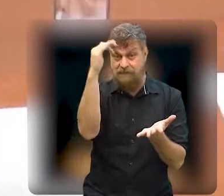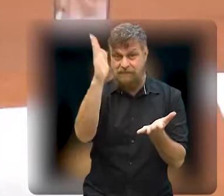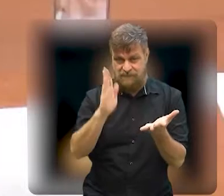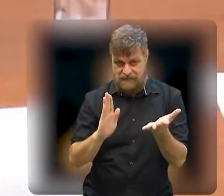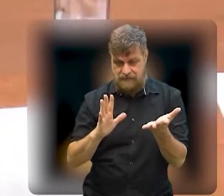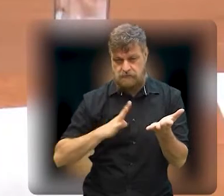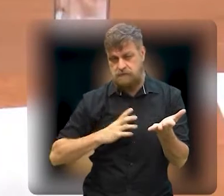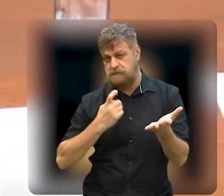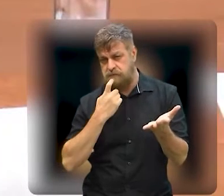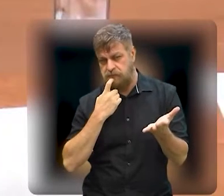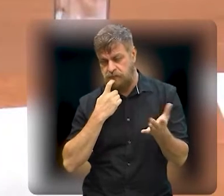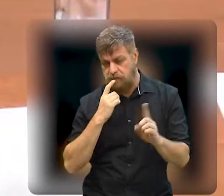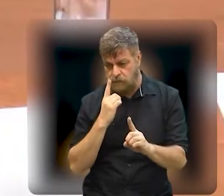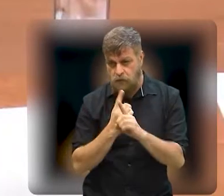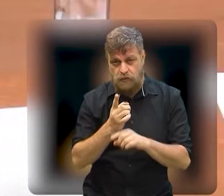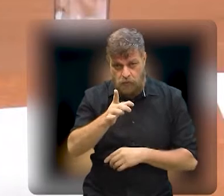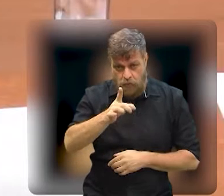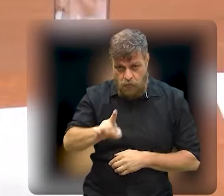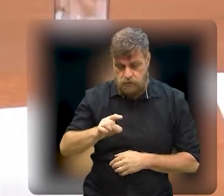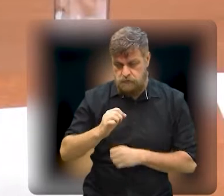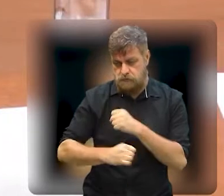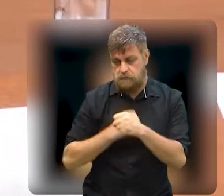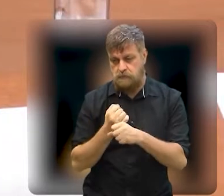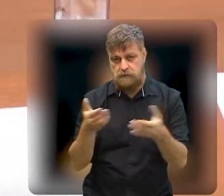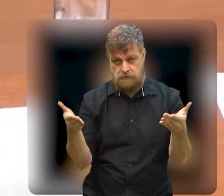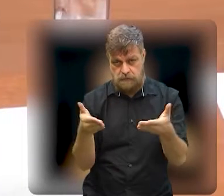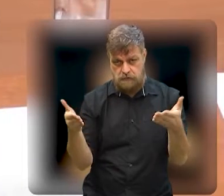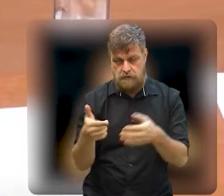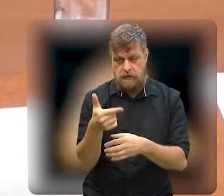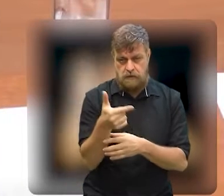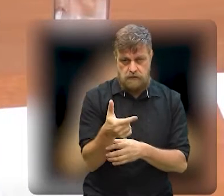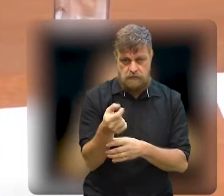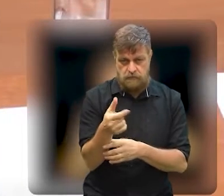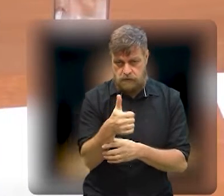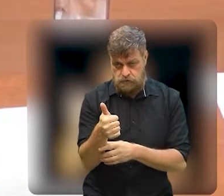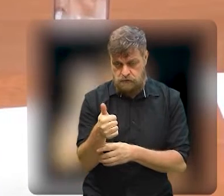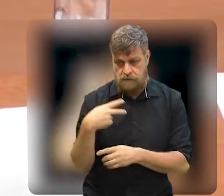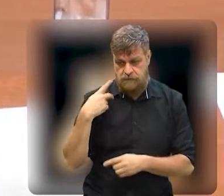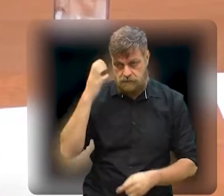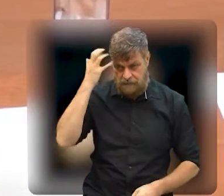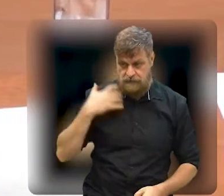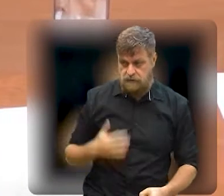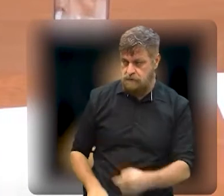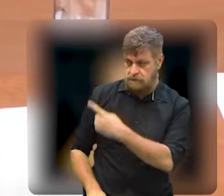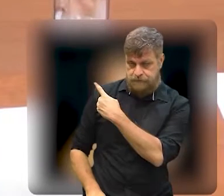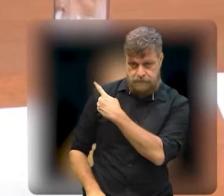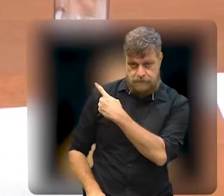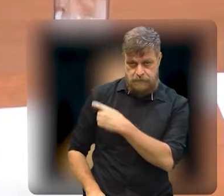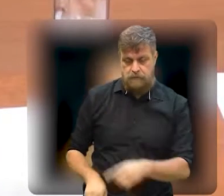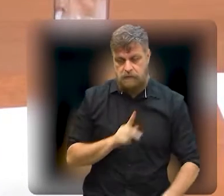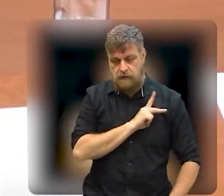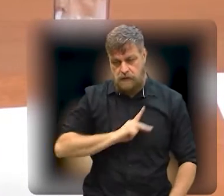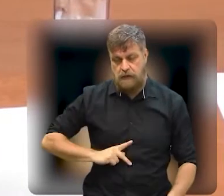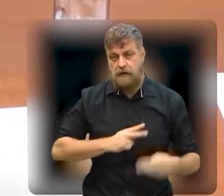Campus Campinas, realizou o último encontro do grupo neste ano de 2021. A vereadora Guida Calisto, que é presidente